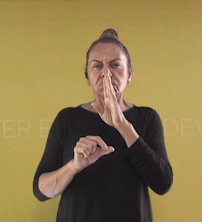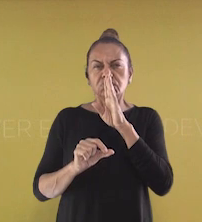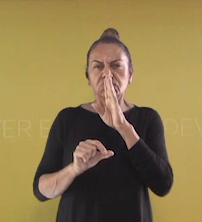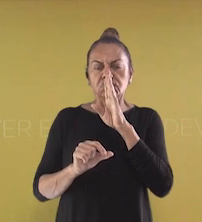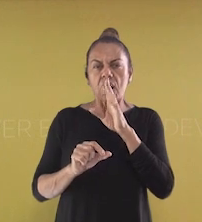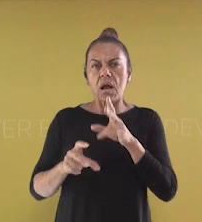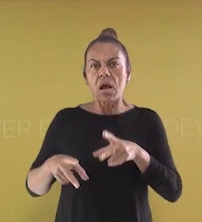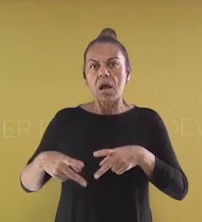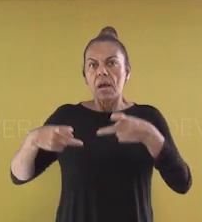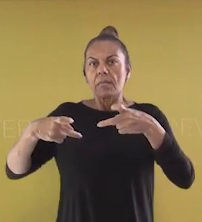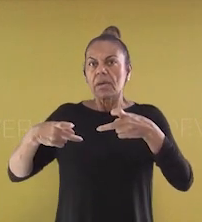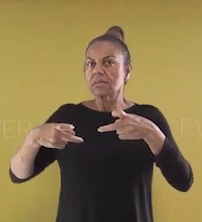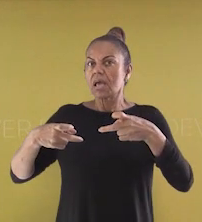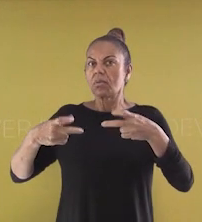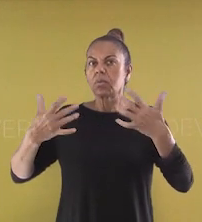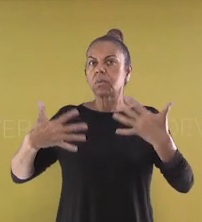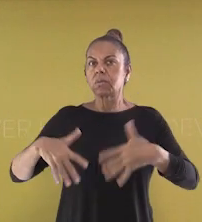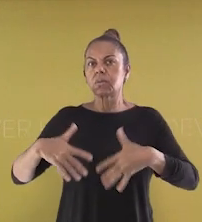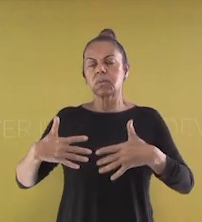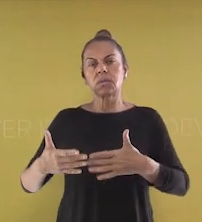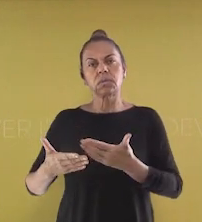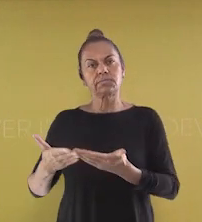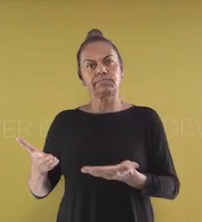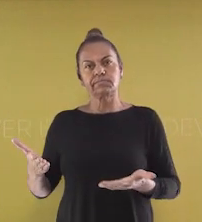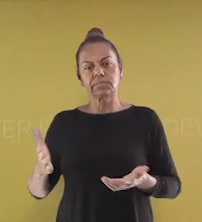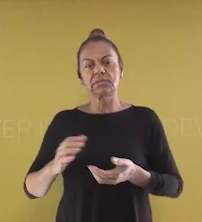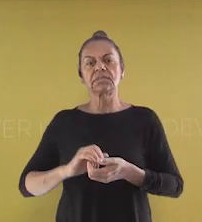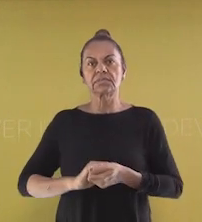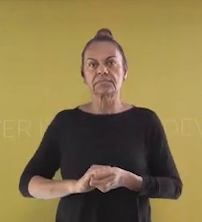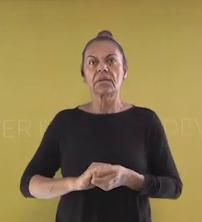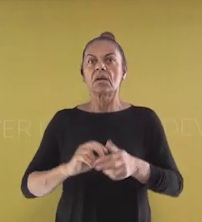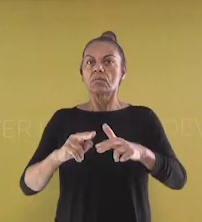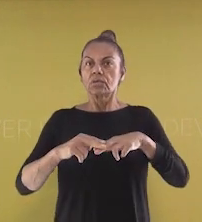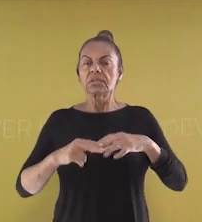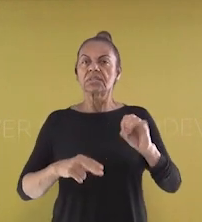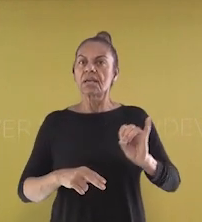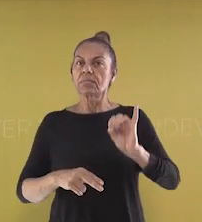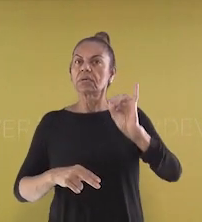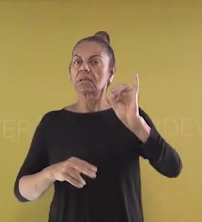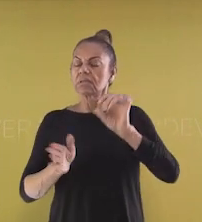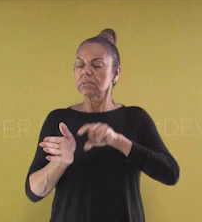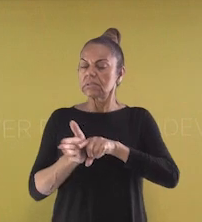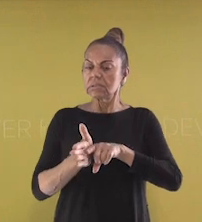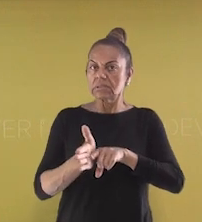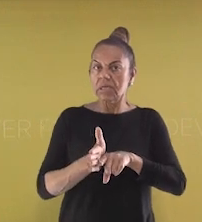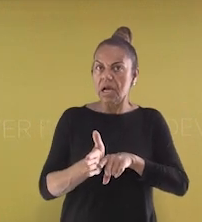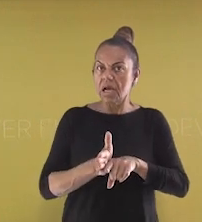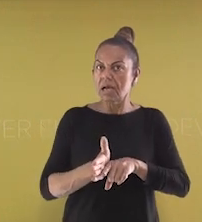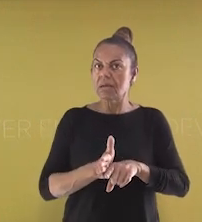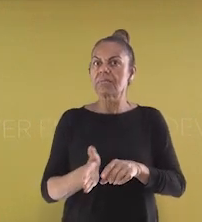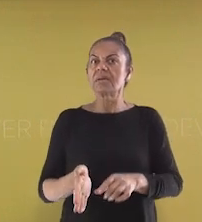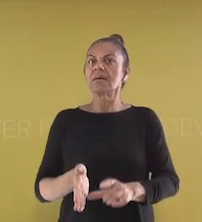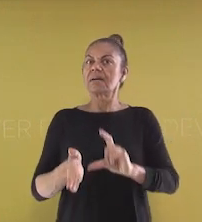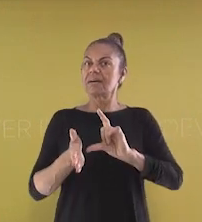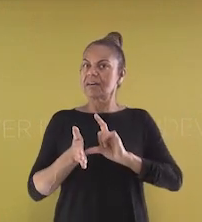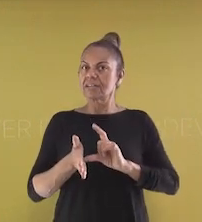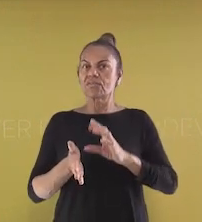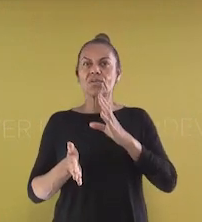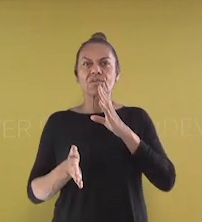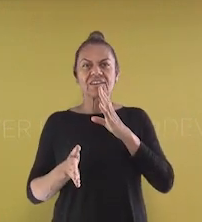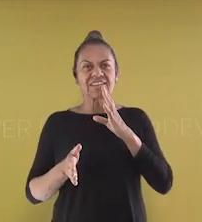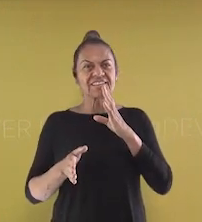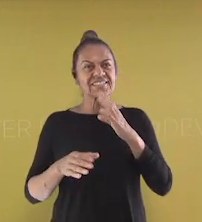silenciosa. Assim, para conscientizá-los, queridos estudantes, acerca da importância de se realizar os